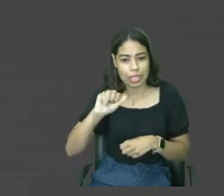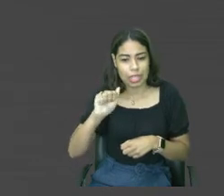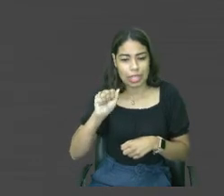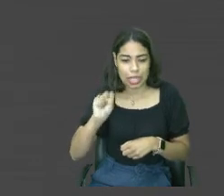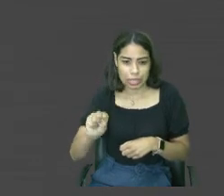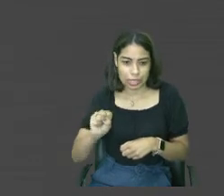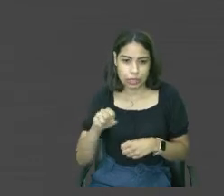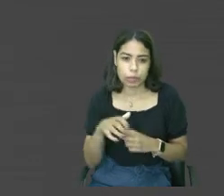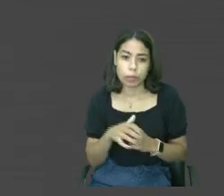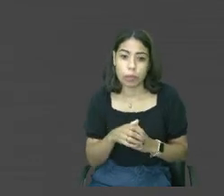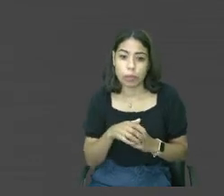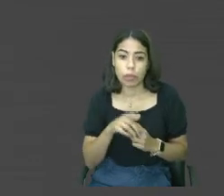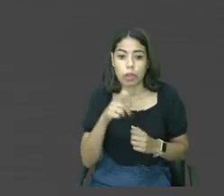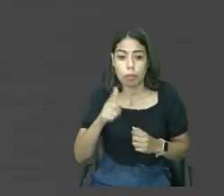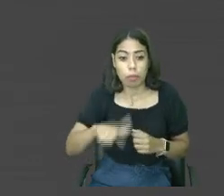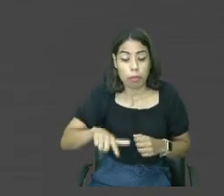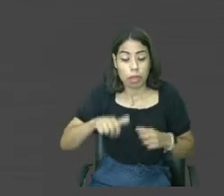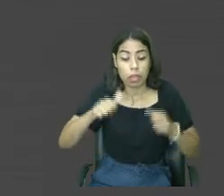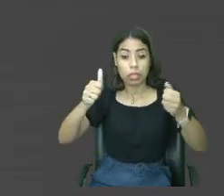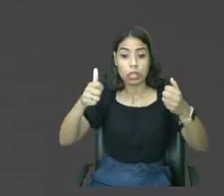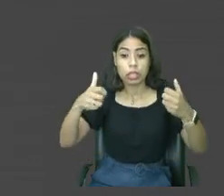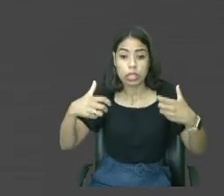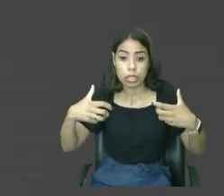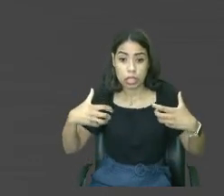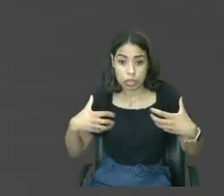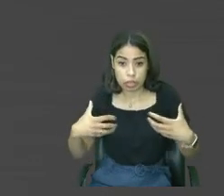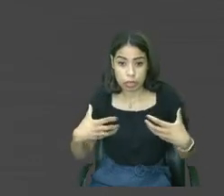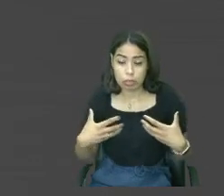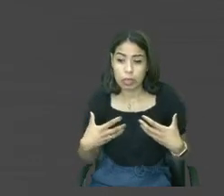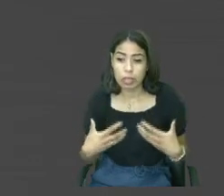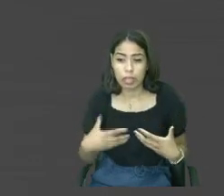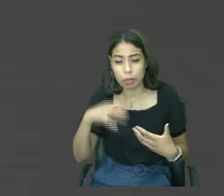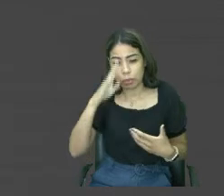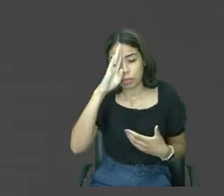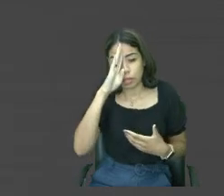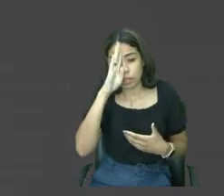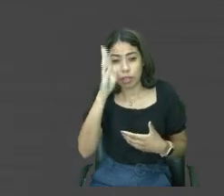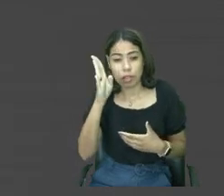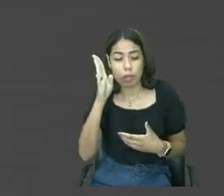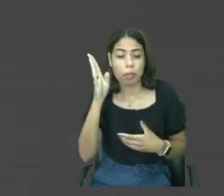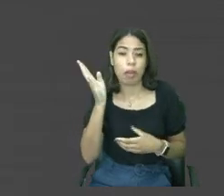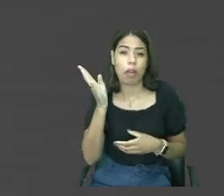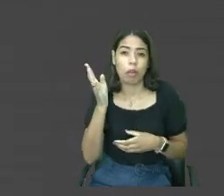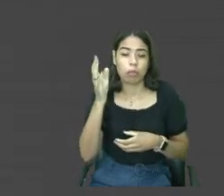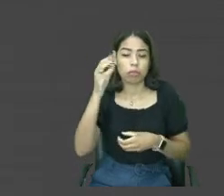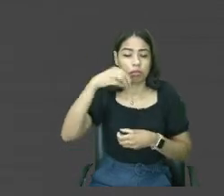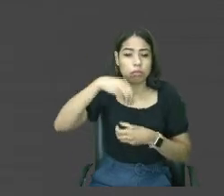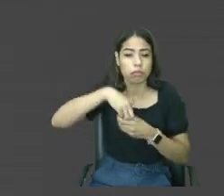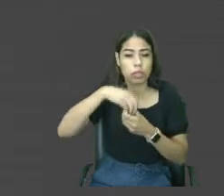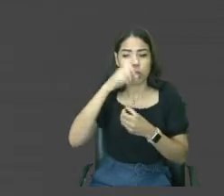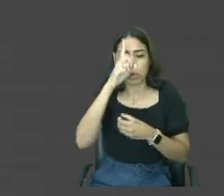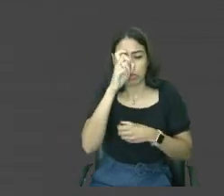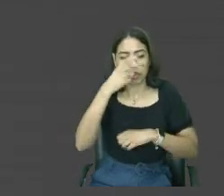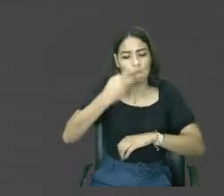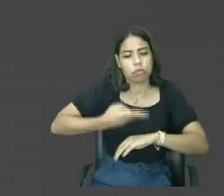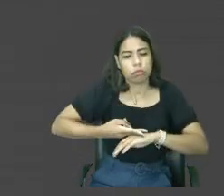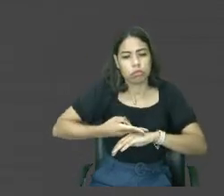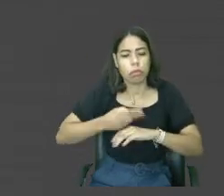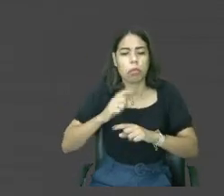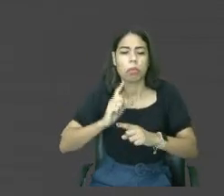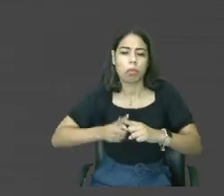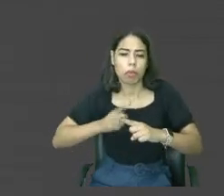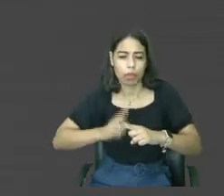Nessa tela é a morbidade hospitalar, são as principais causas das nossas internações. Quando a gente olha essa